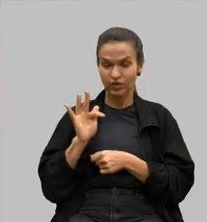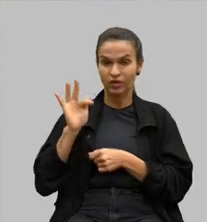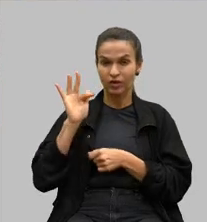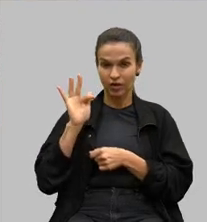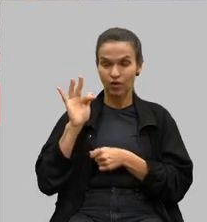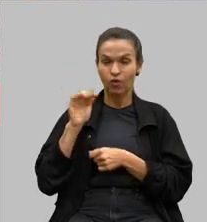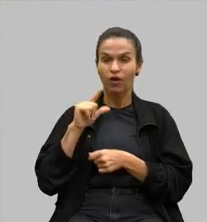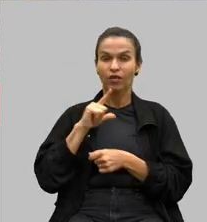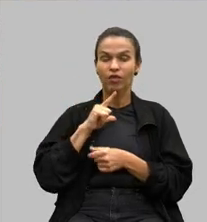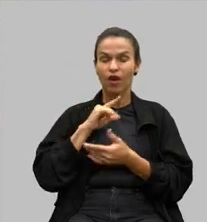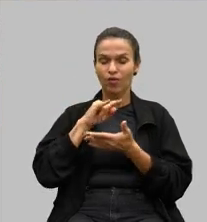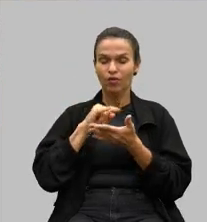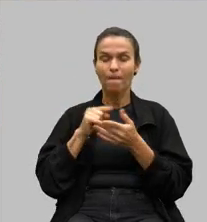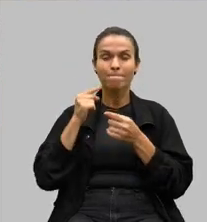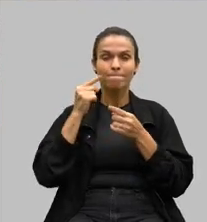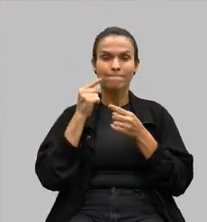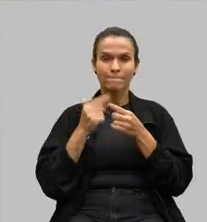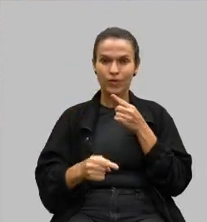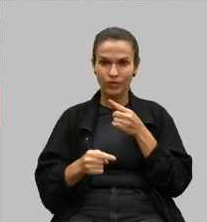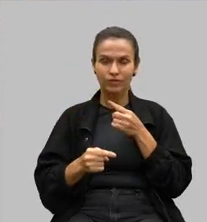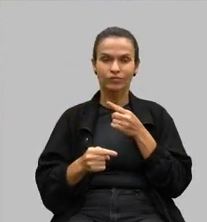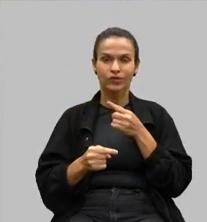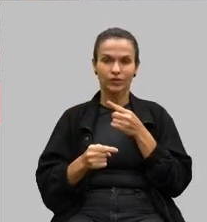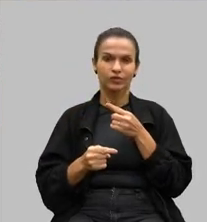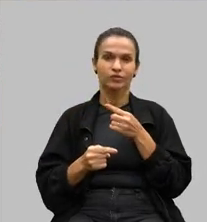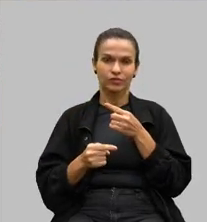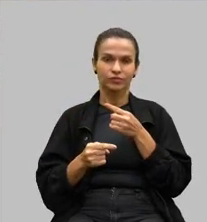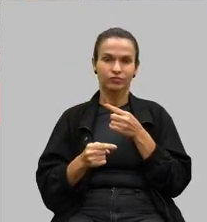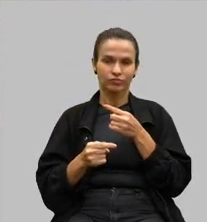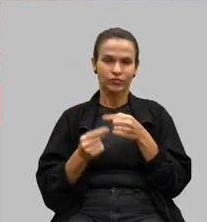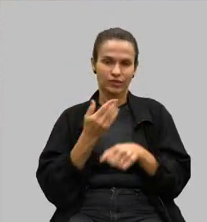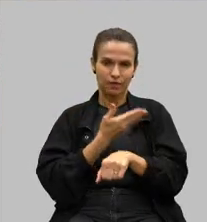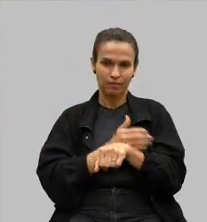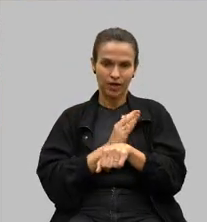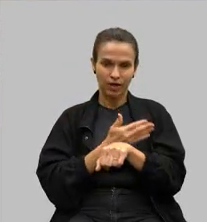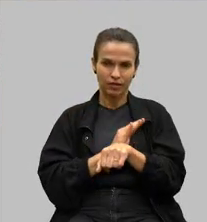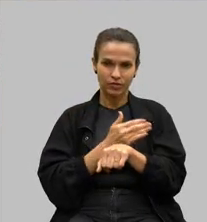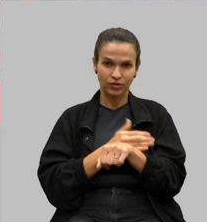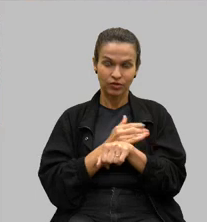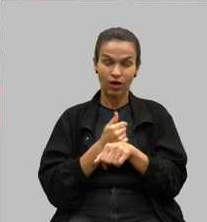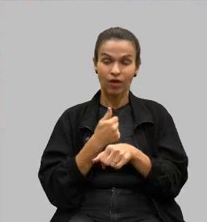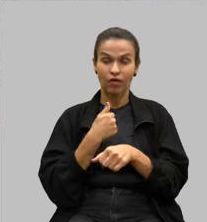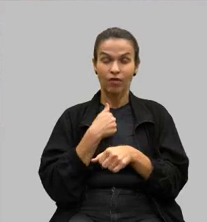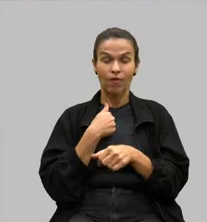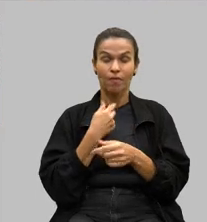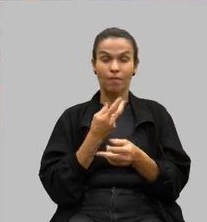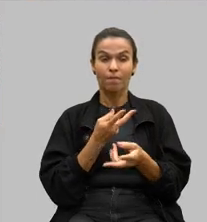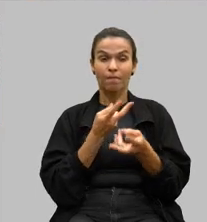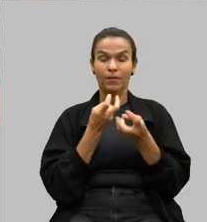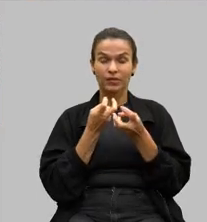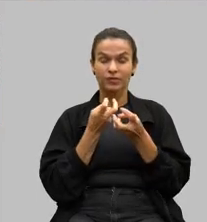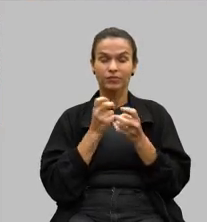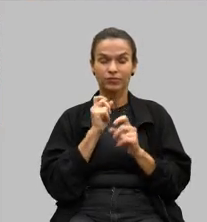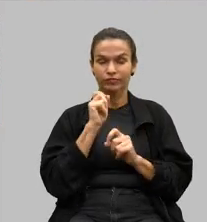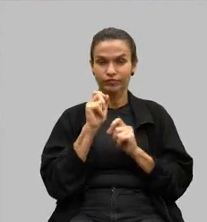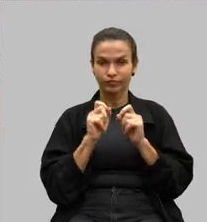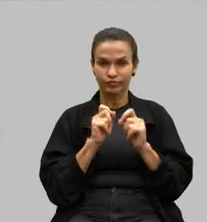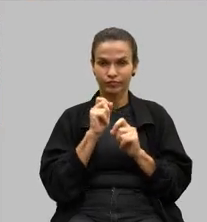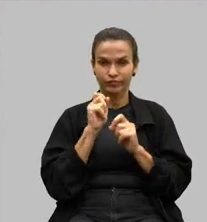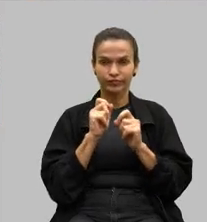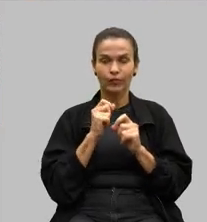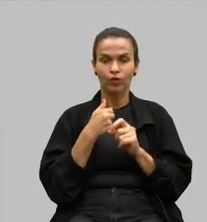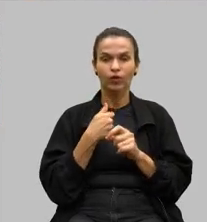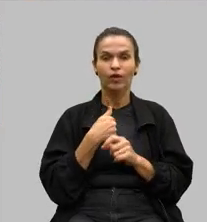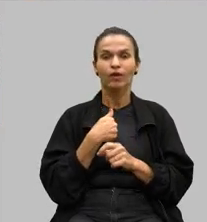decisão proibindo a sua instalação e qual foi a minha surpresa quando eu fui